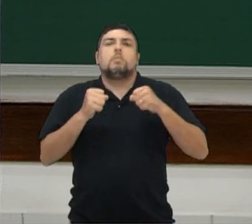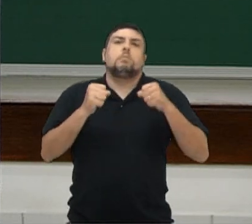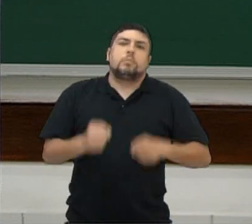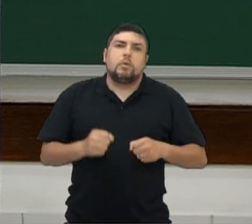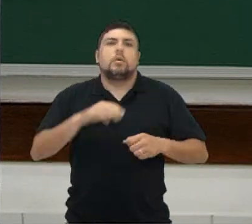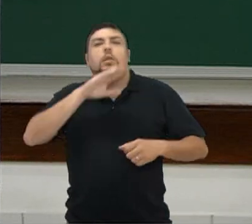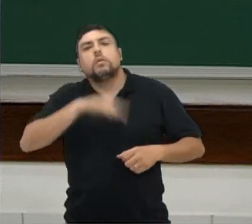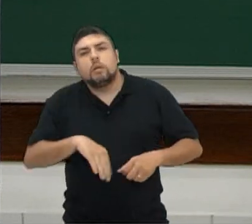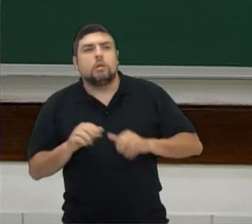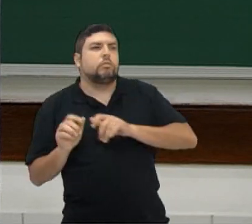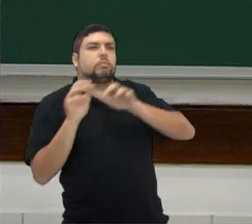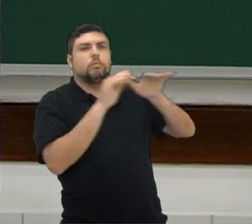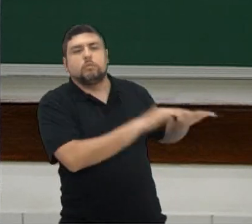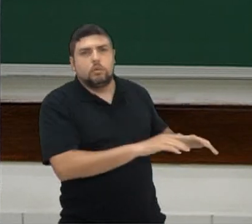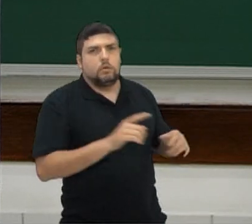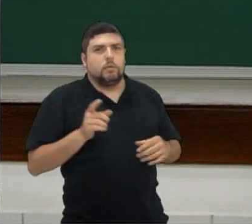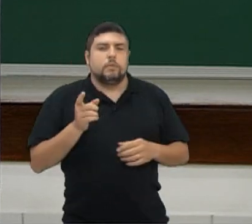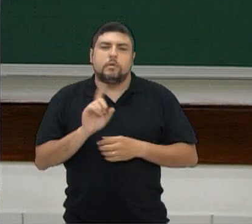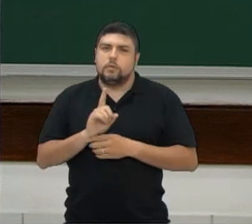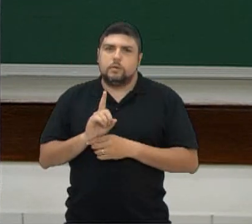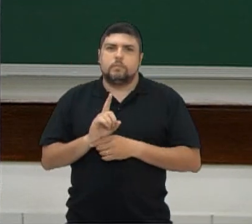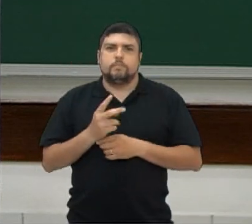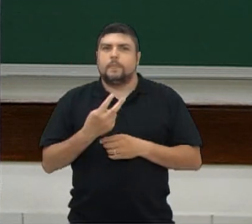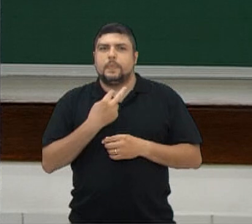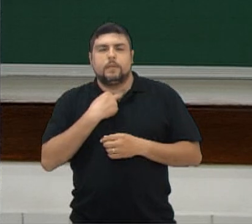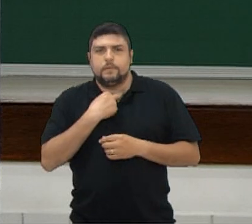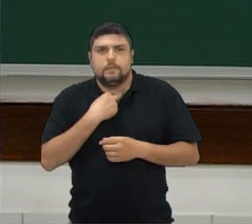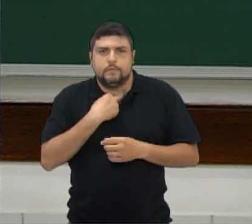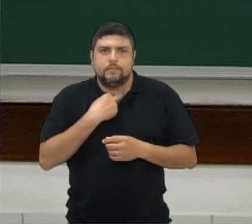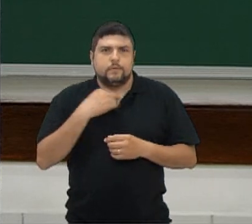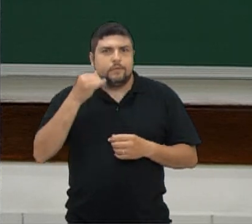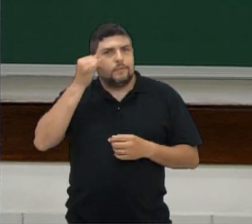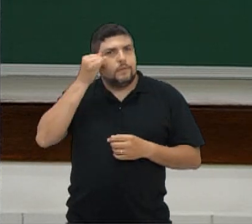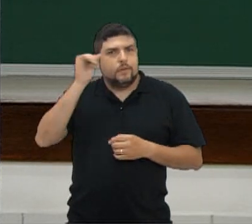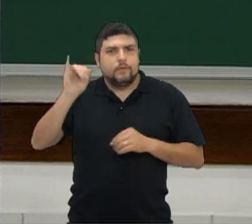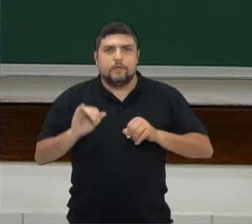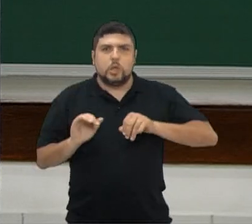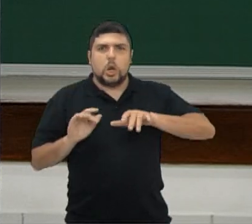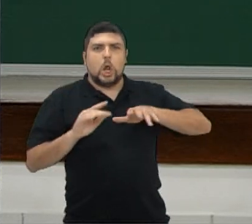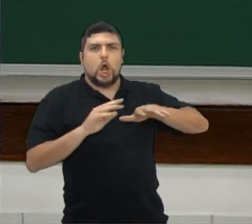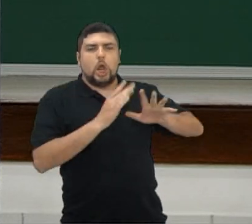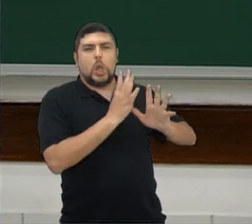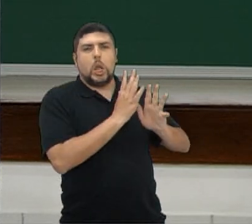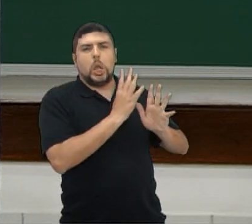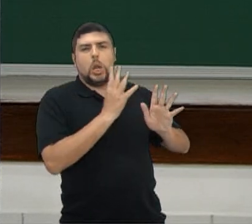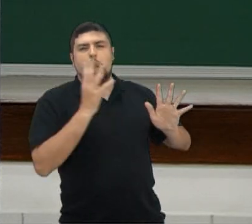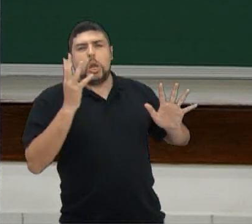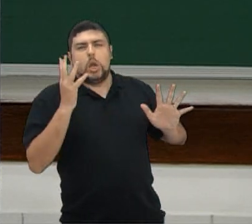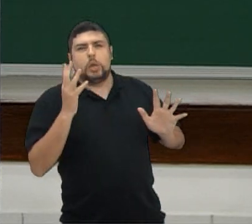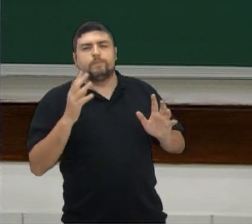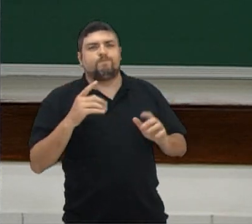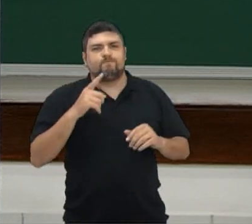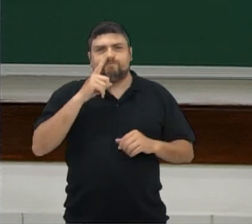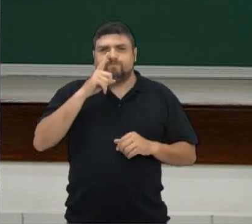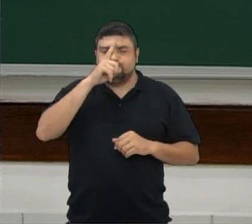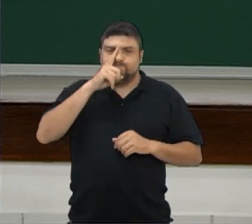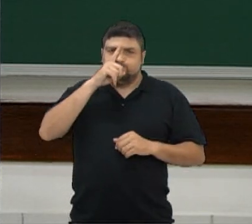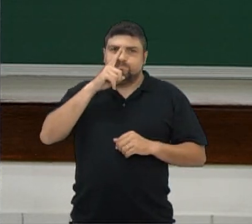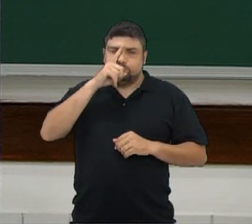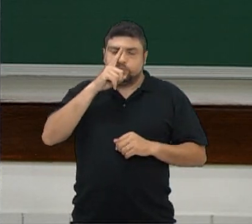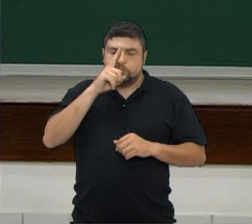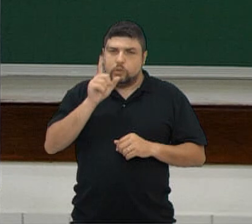horas e várias pessoas resolveram ir às 13 horas e acaba acontecendo filas e aglomerações de pessoas, né? Então não é para fazer